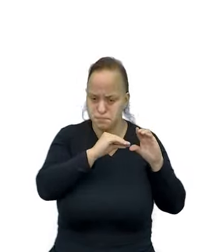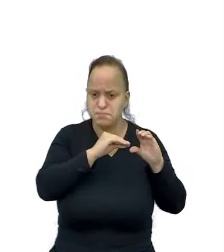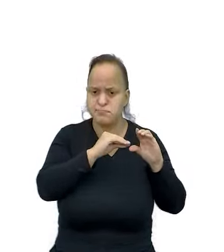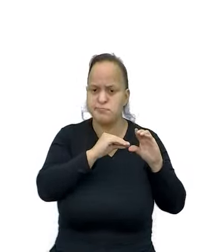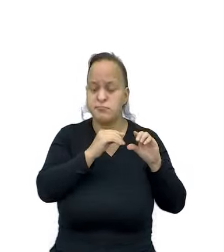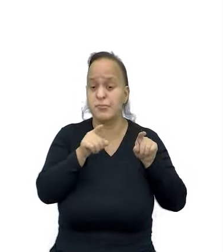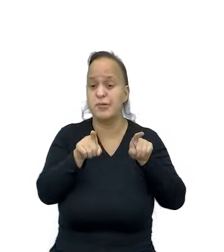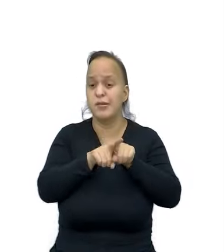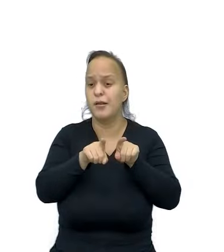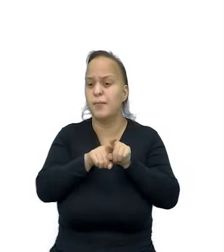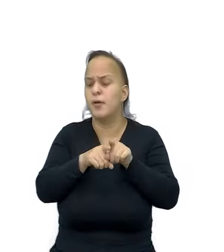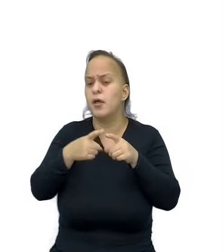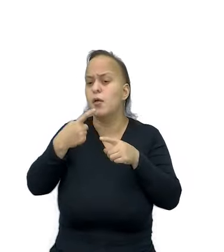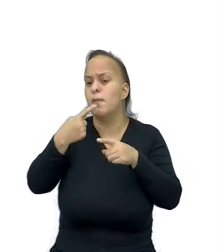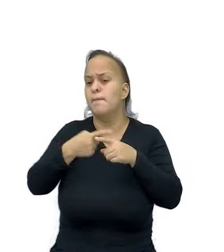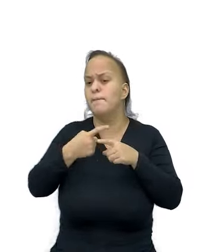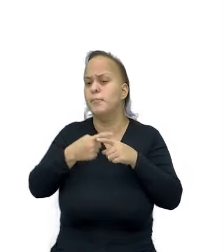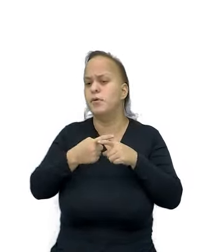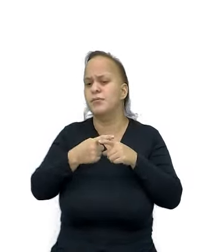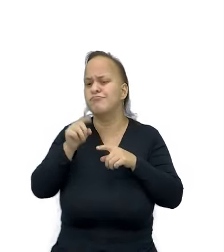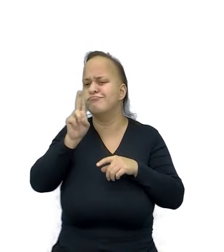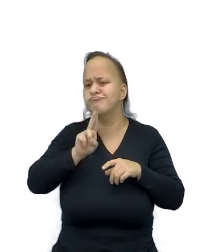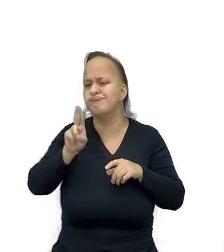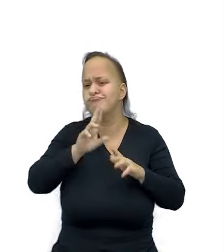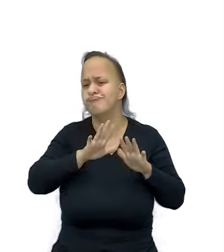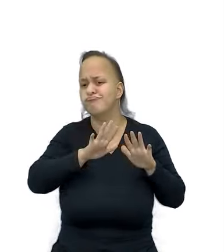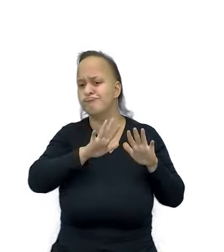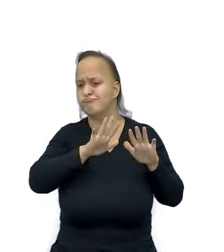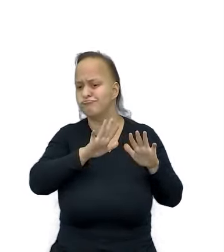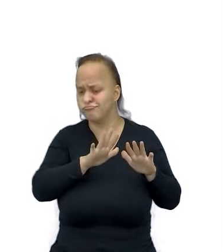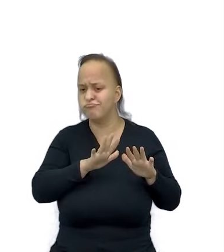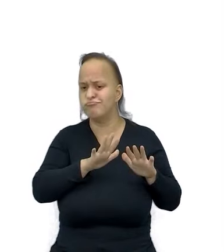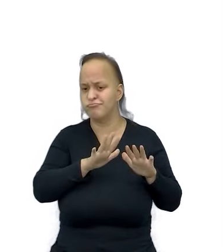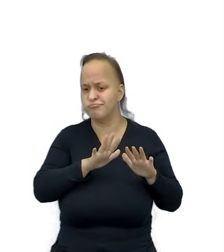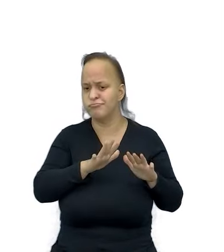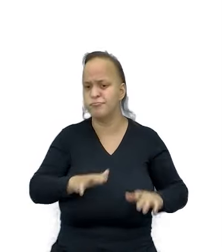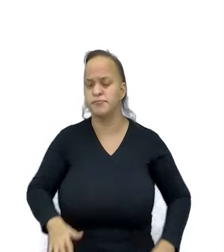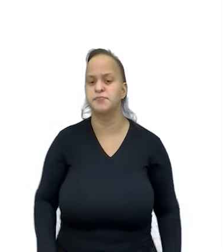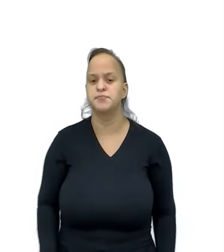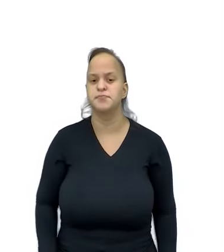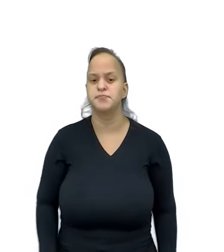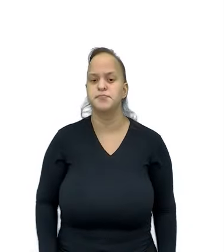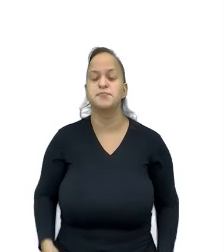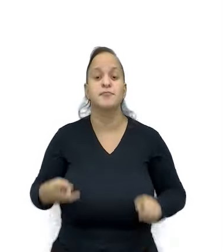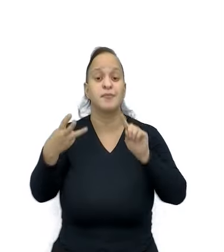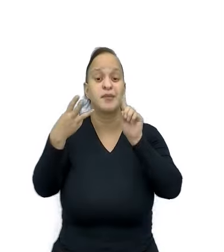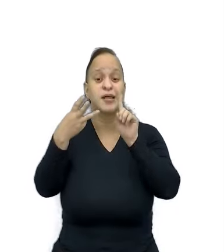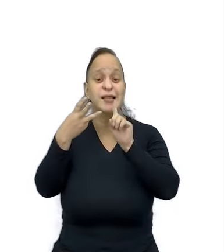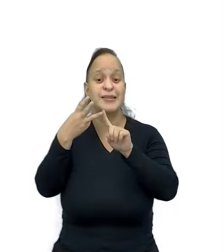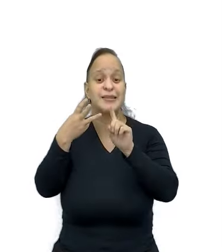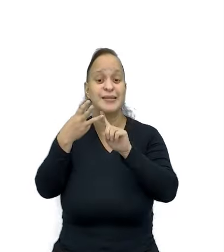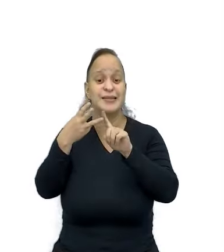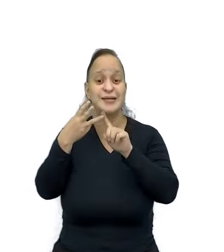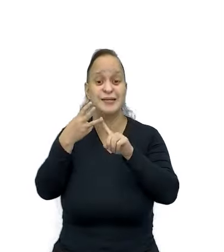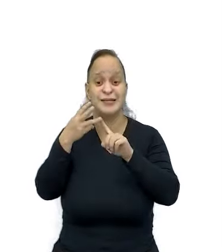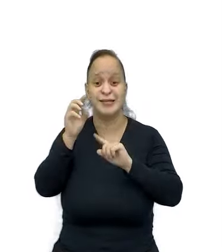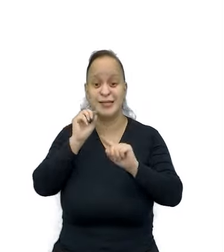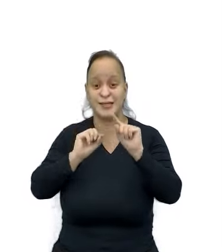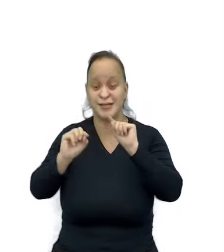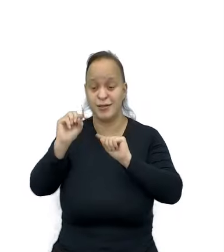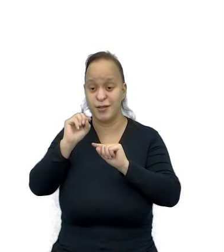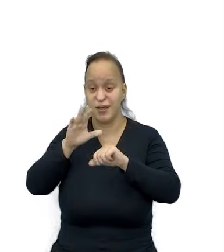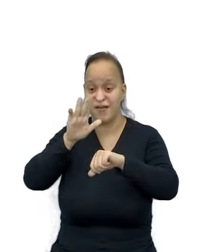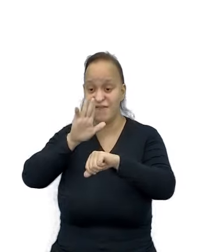que eles são colocados dessa maneira, qual é o efeito e sentido que ele está proporcionando. E aí, a produção do texto do gênero lista, né,